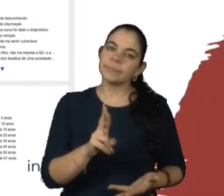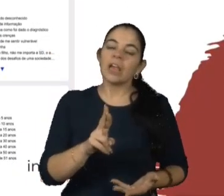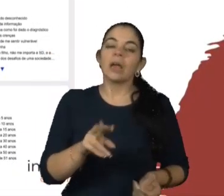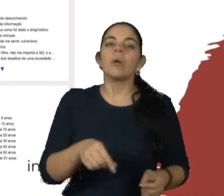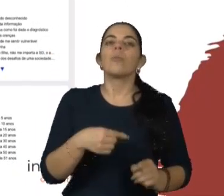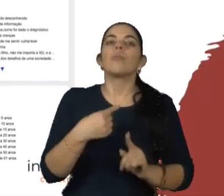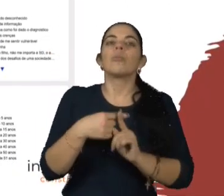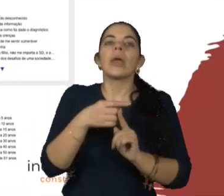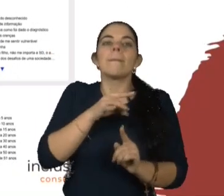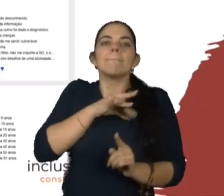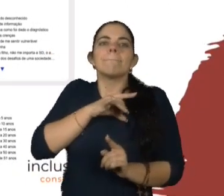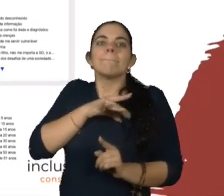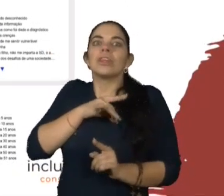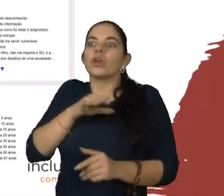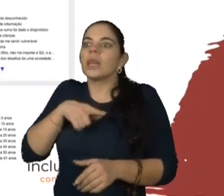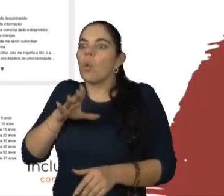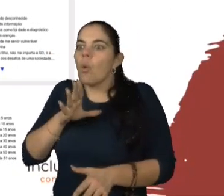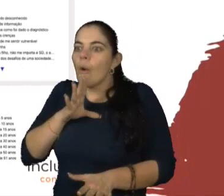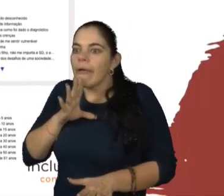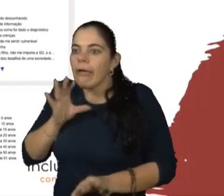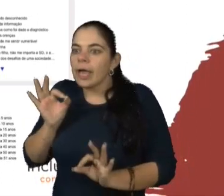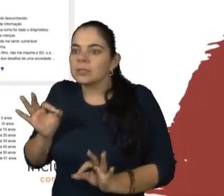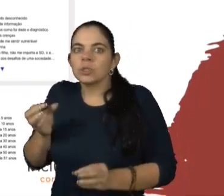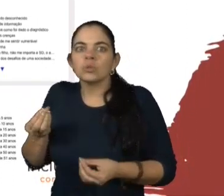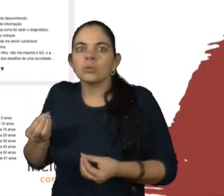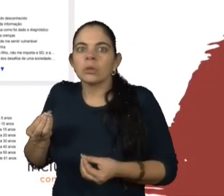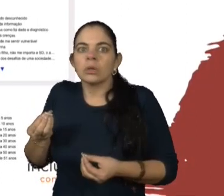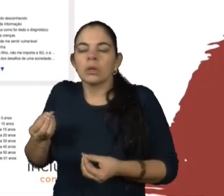foi medo do desconhecido.